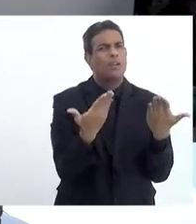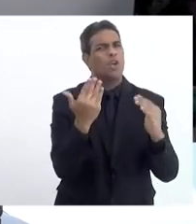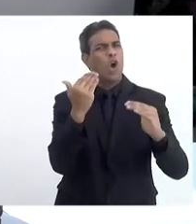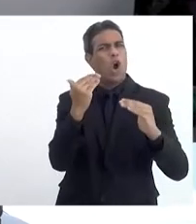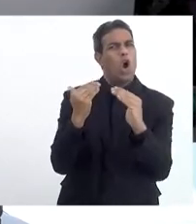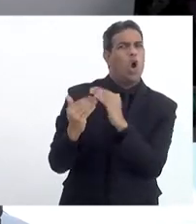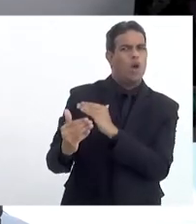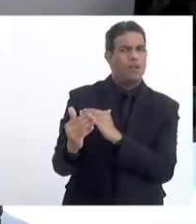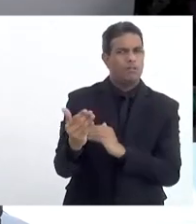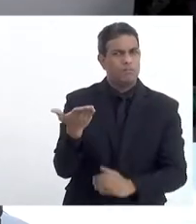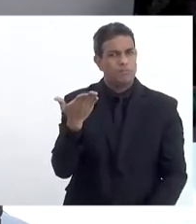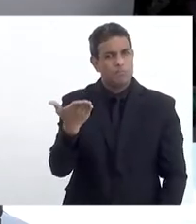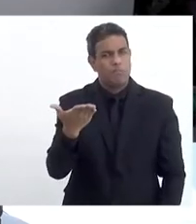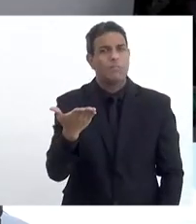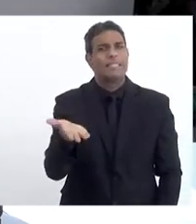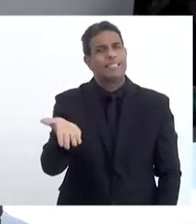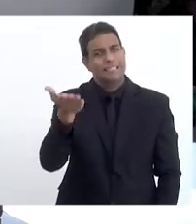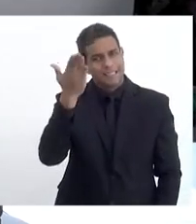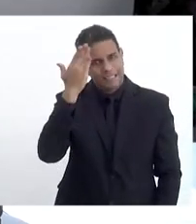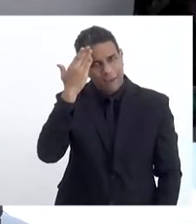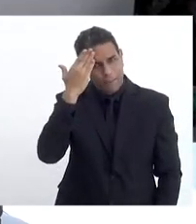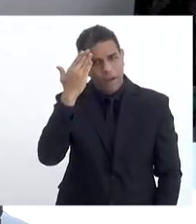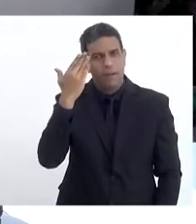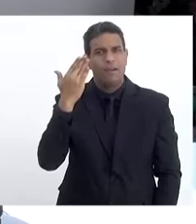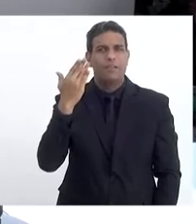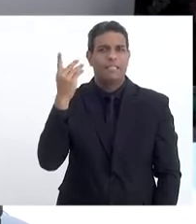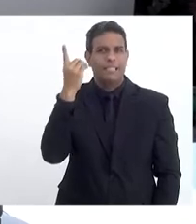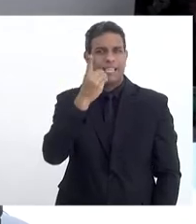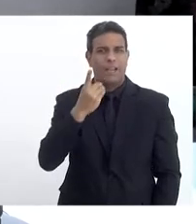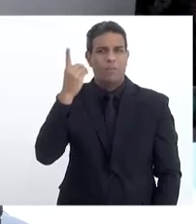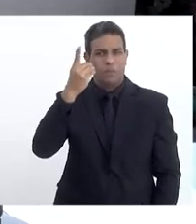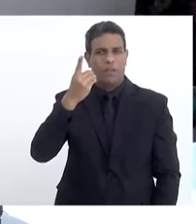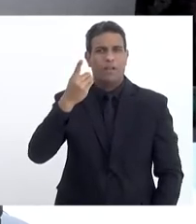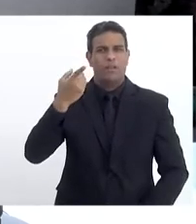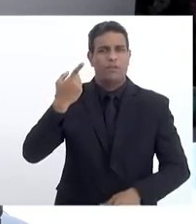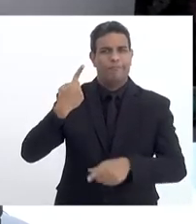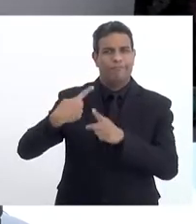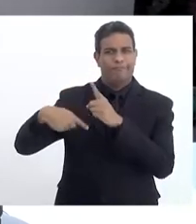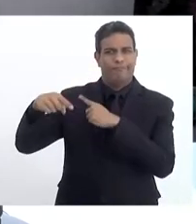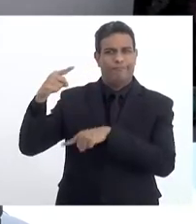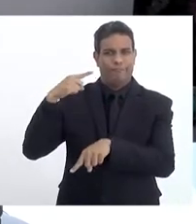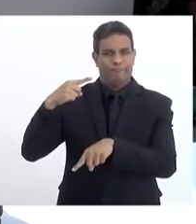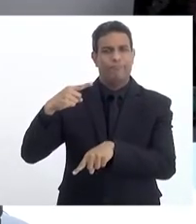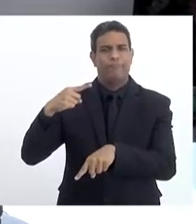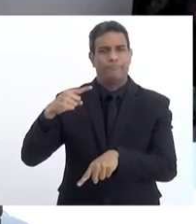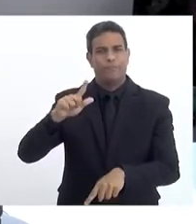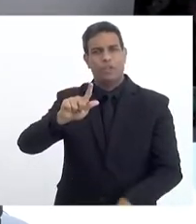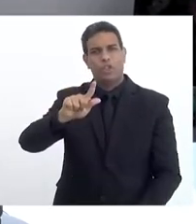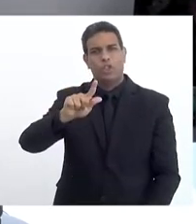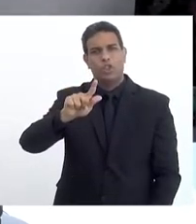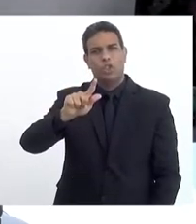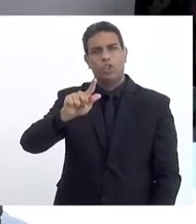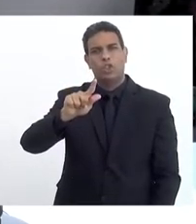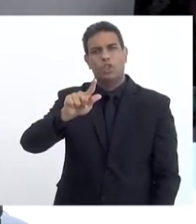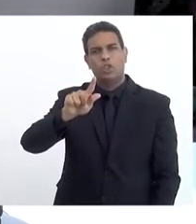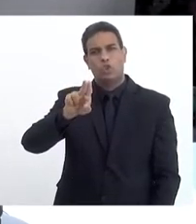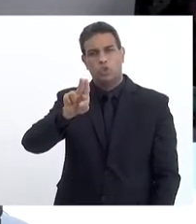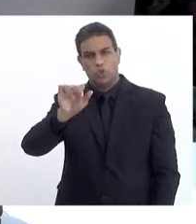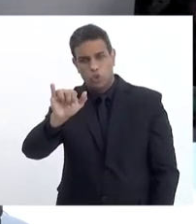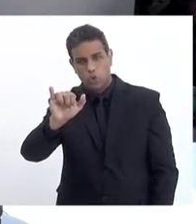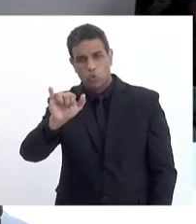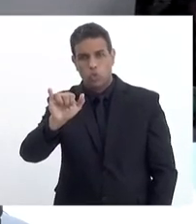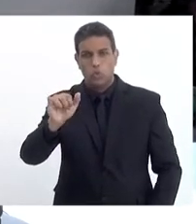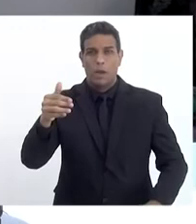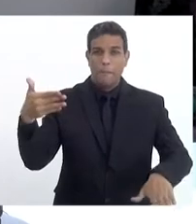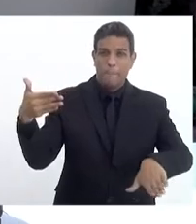divergência... Apesar de ser deputado Gil Viana, que infelizmente não se encontra